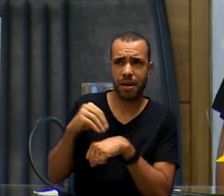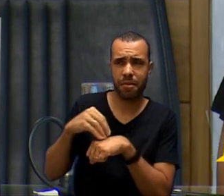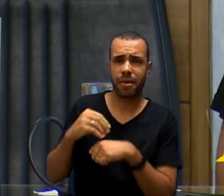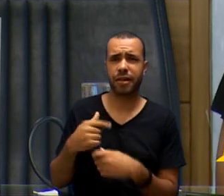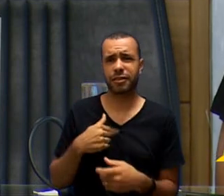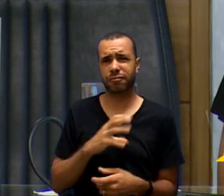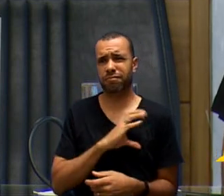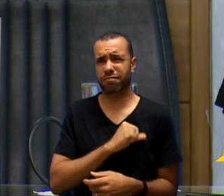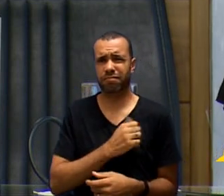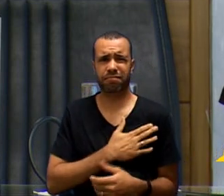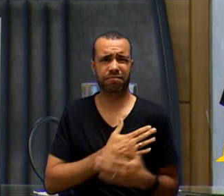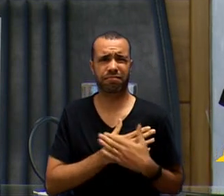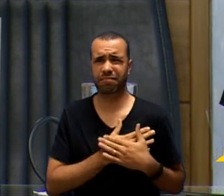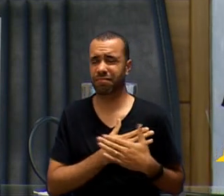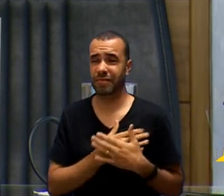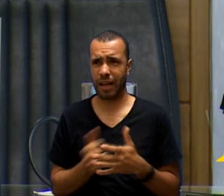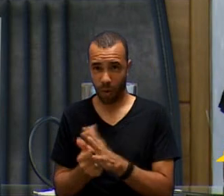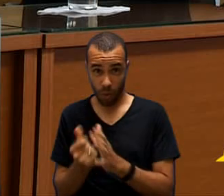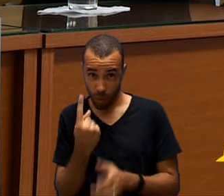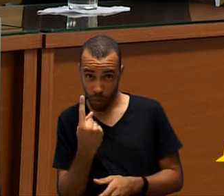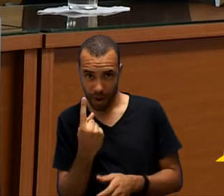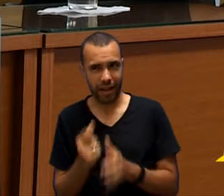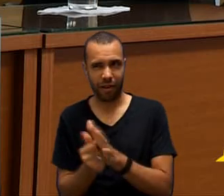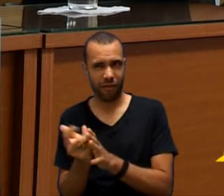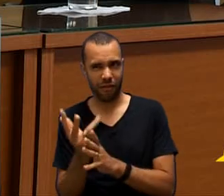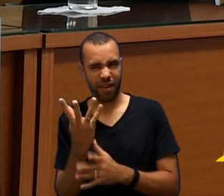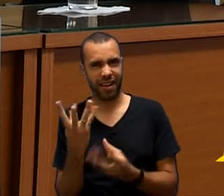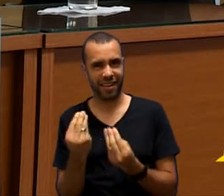vocês. Umas não, várias.